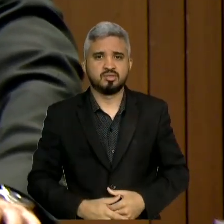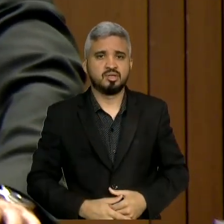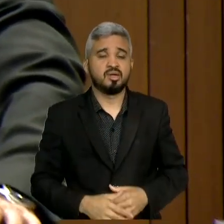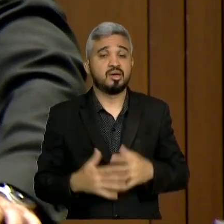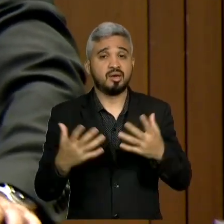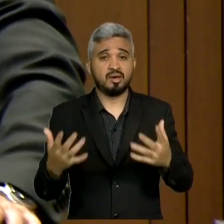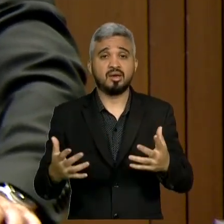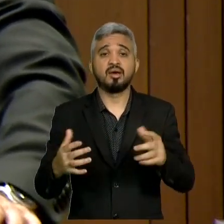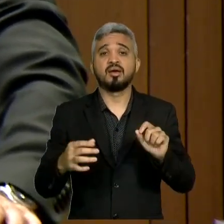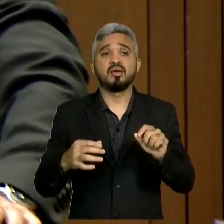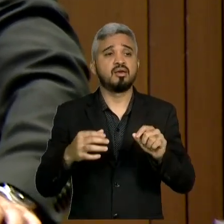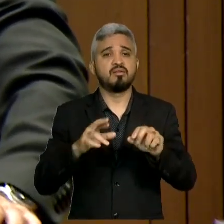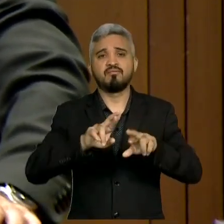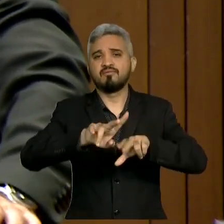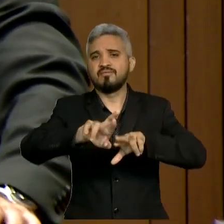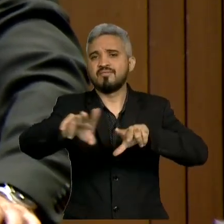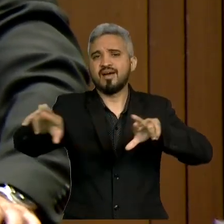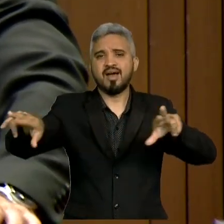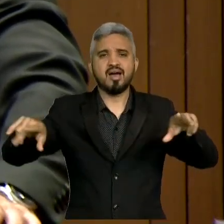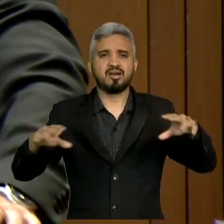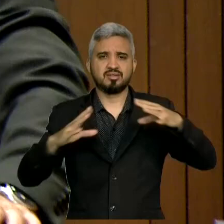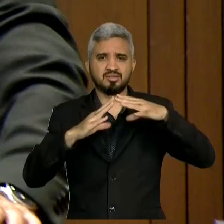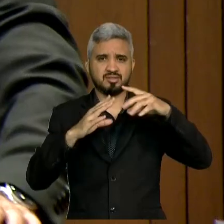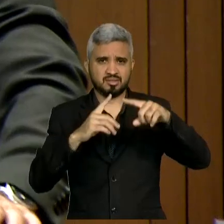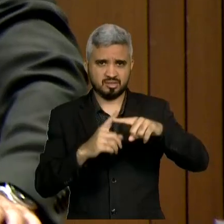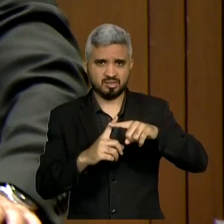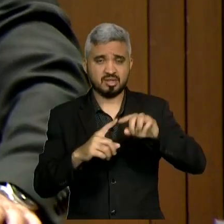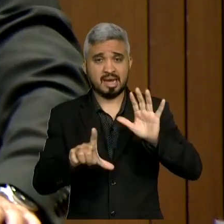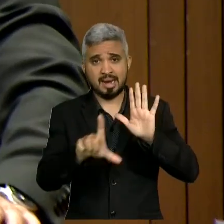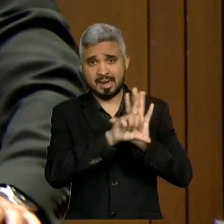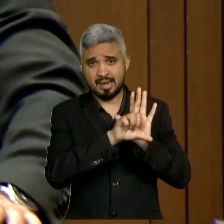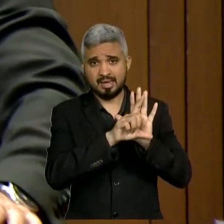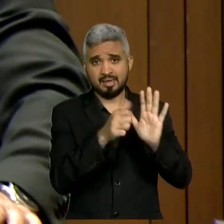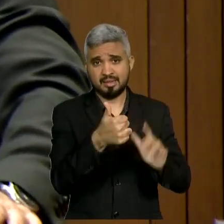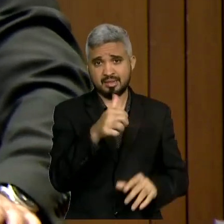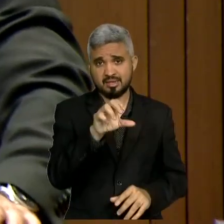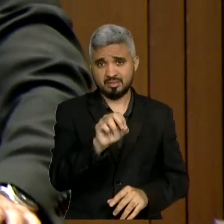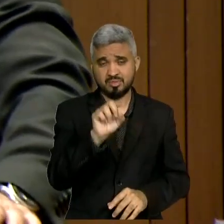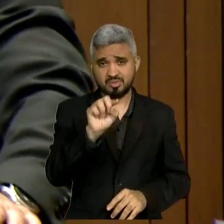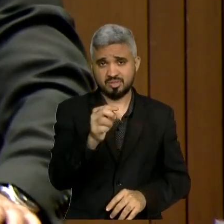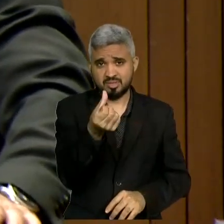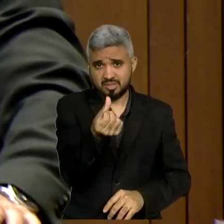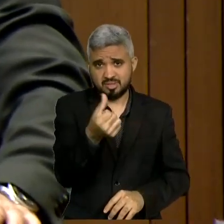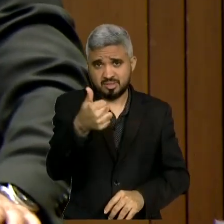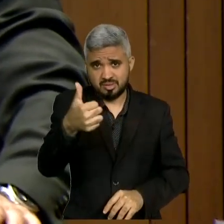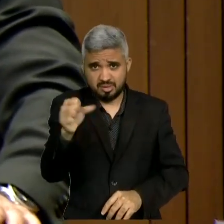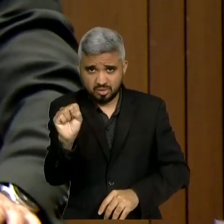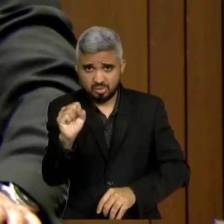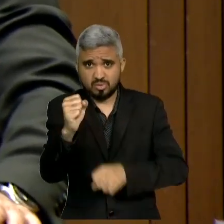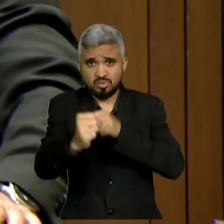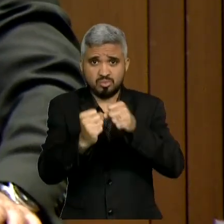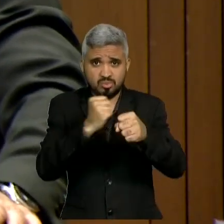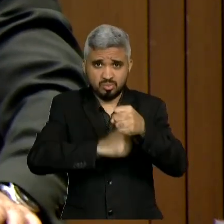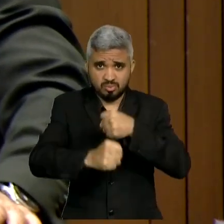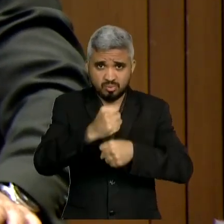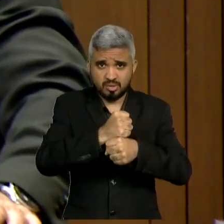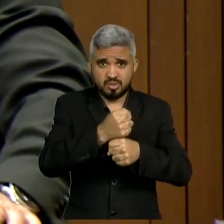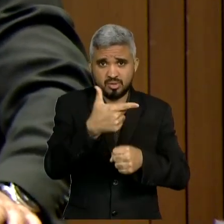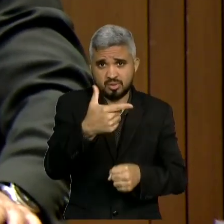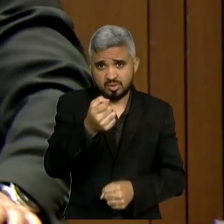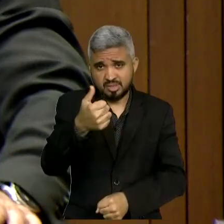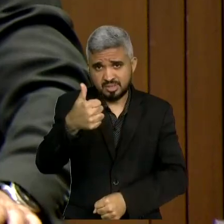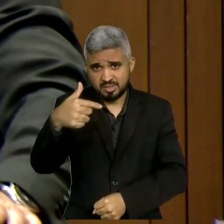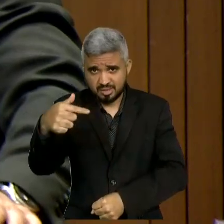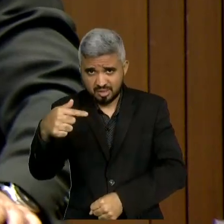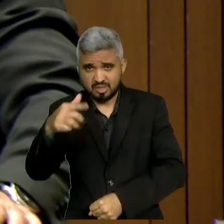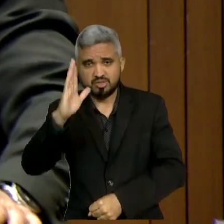interdenominacional no Maranhão e é reconhecida pela Lei 10.718 de 2017, que está no calendário oficial